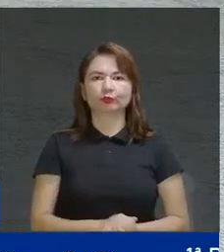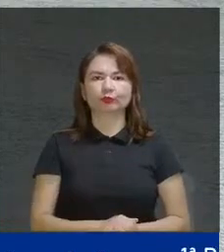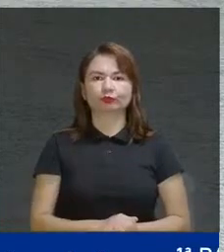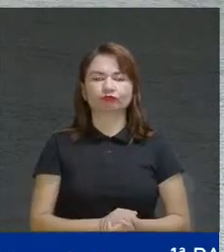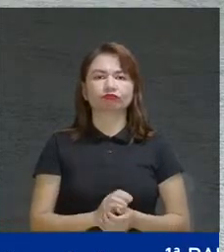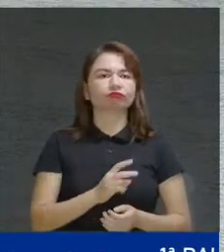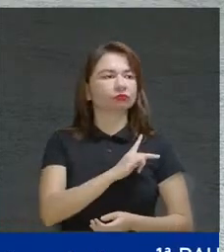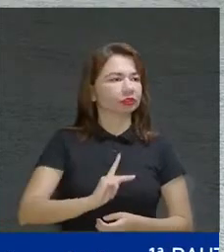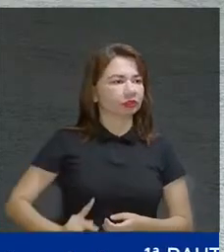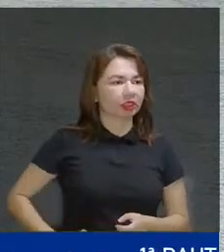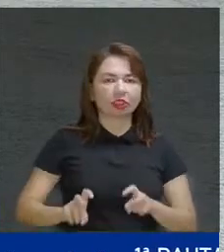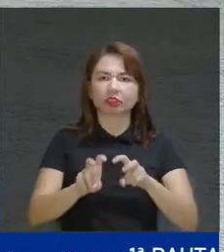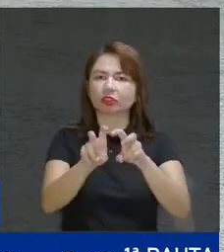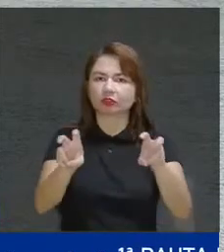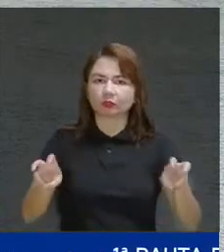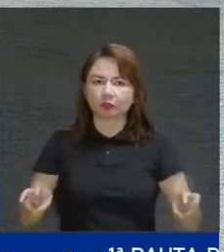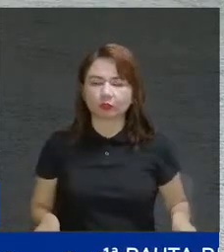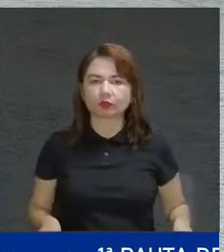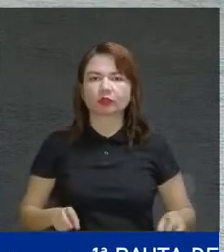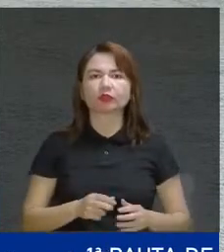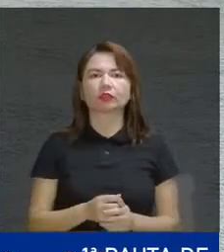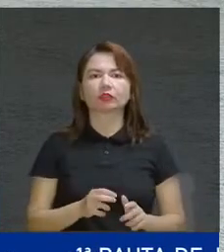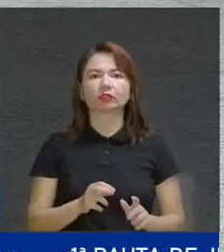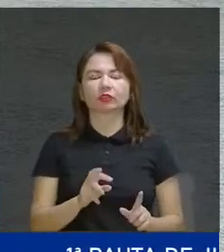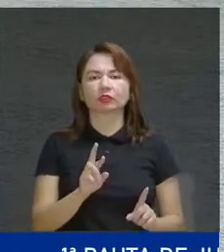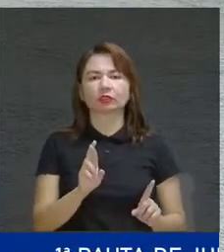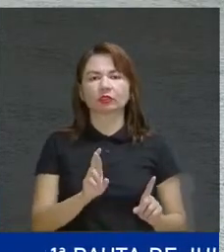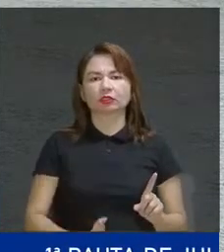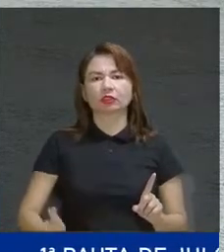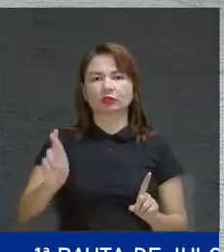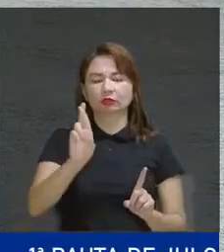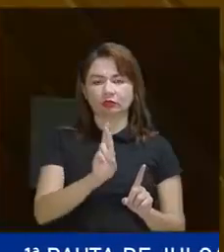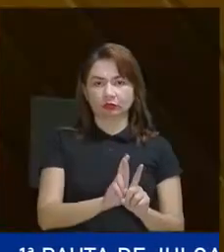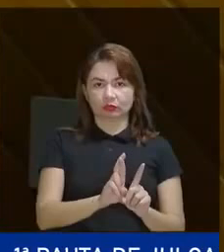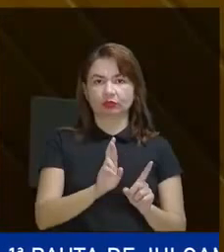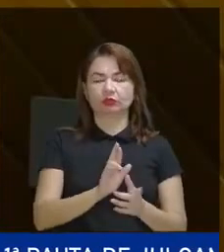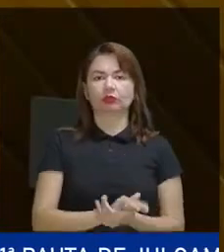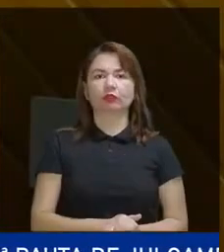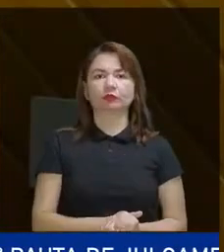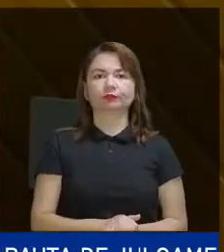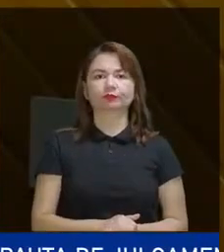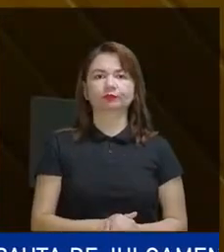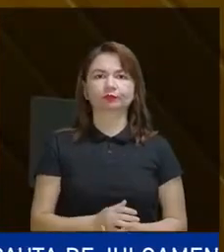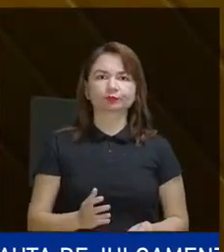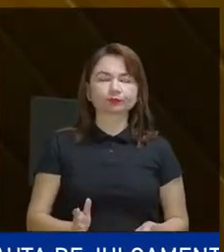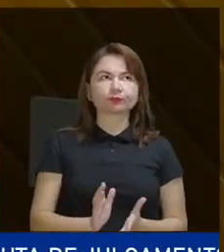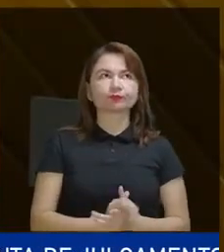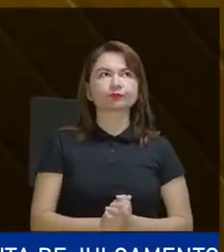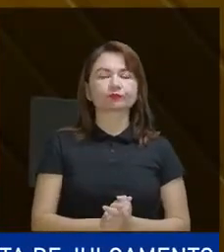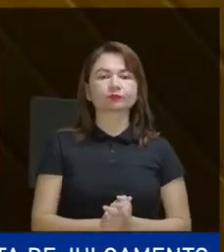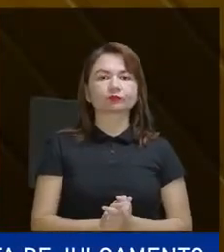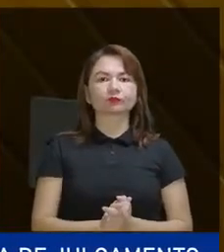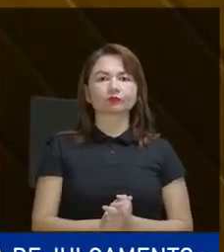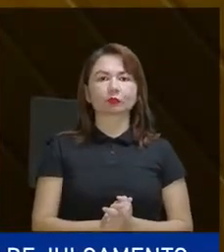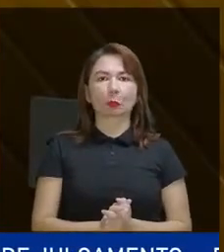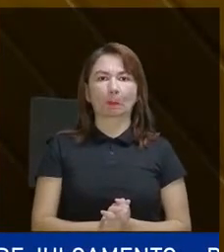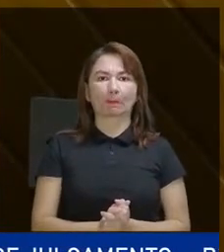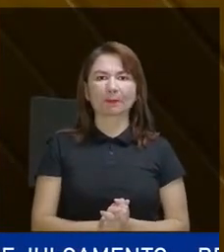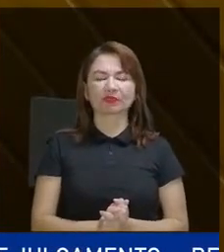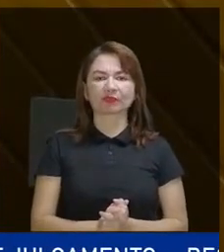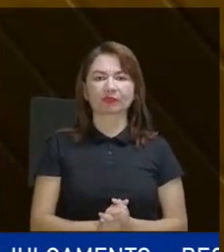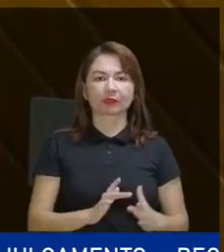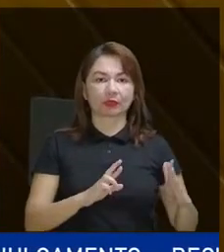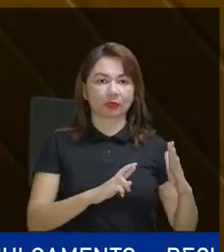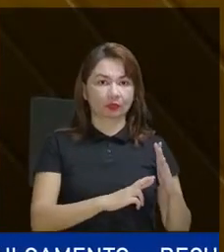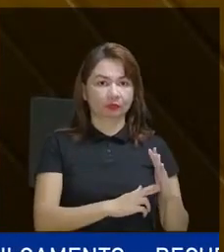eminentes pares, do plenário. doutora procuradora regional. Senhor presidente, como muito bem ressaltou o ilustre Foco no relator, juiz da